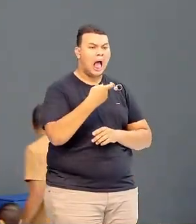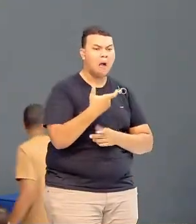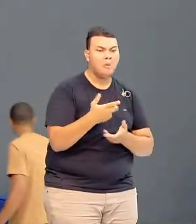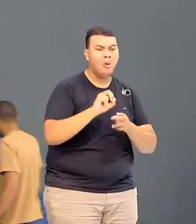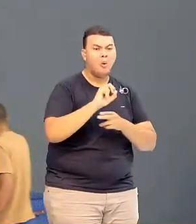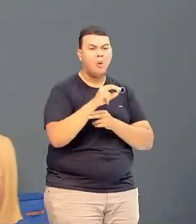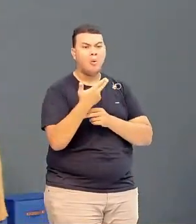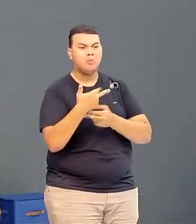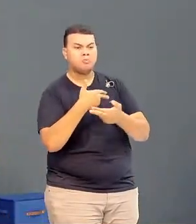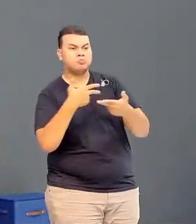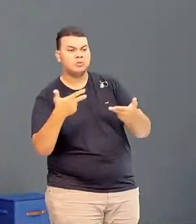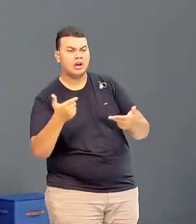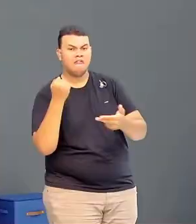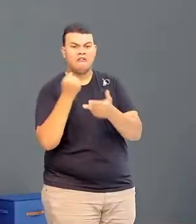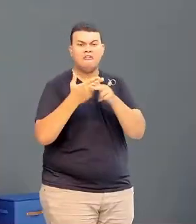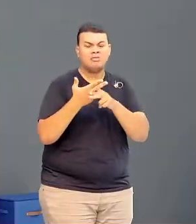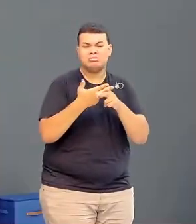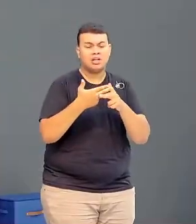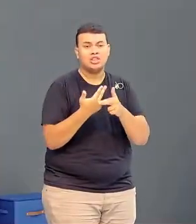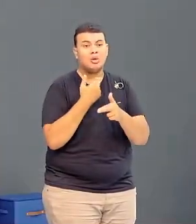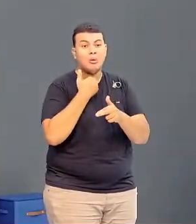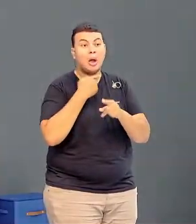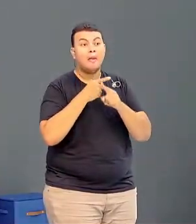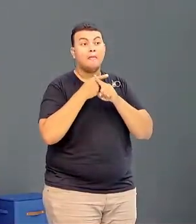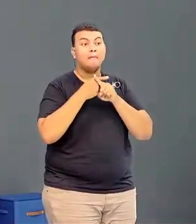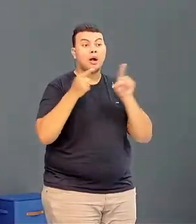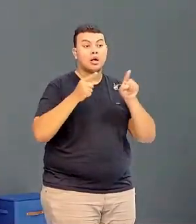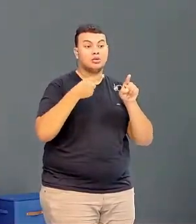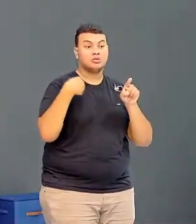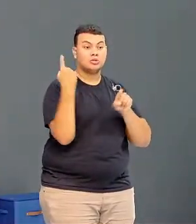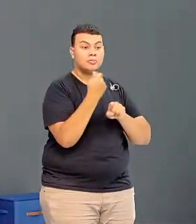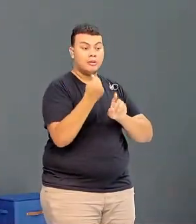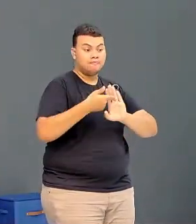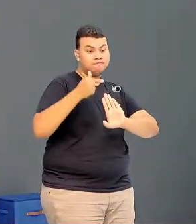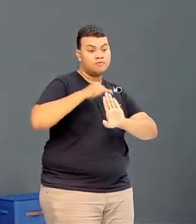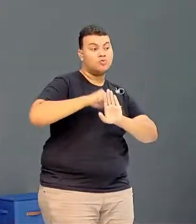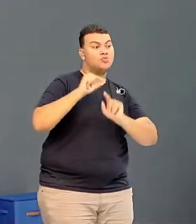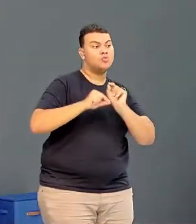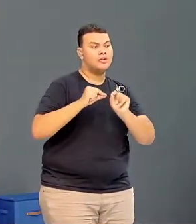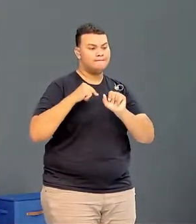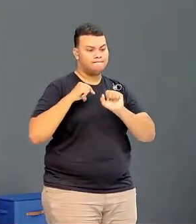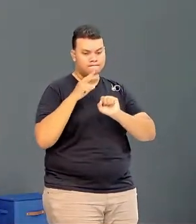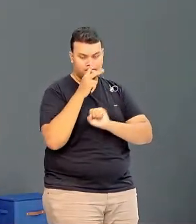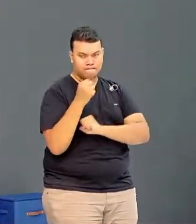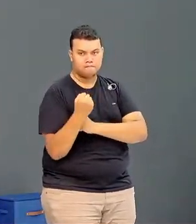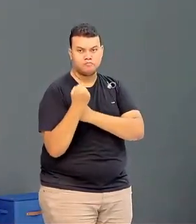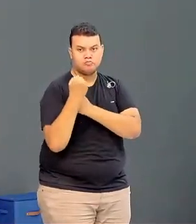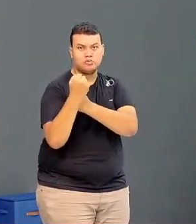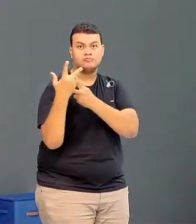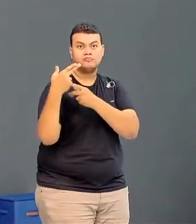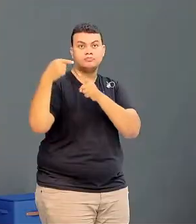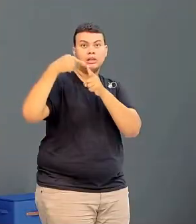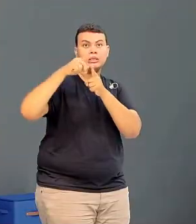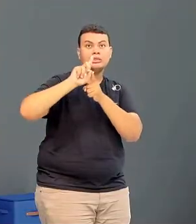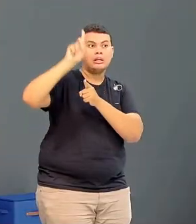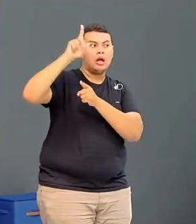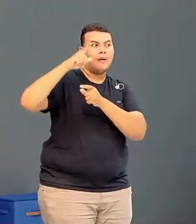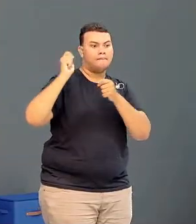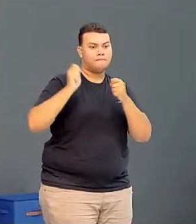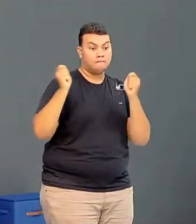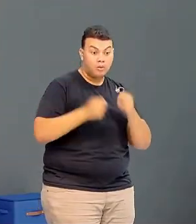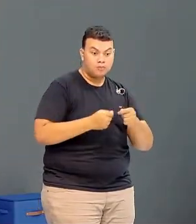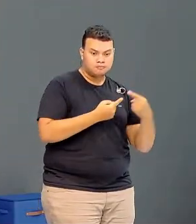nosso conceito humano. Aí ele diz, mas são poderosas em Deus para destruir fortalezas. O que